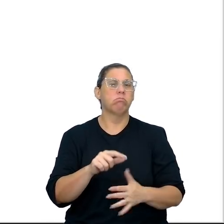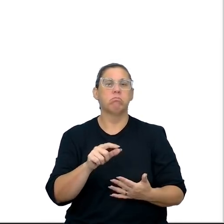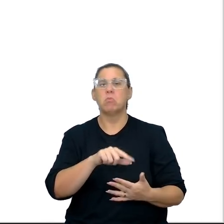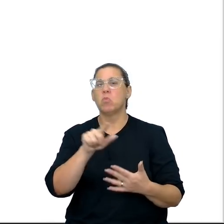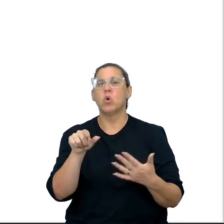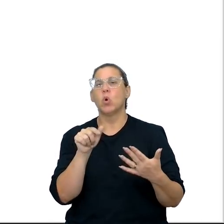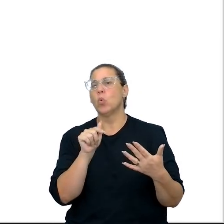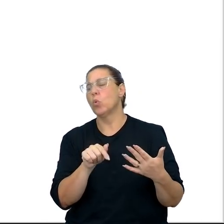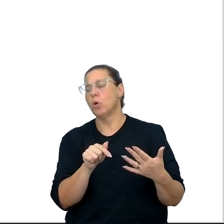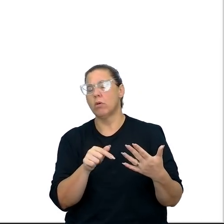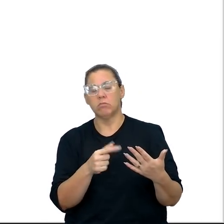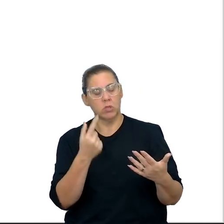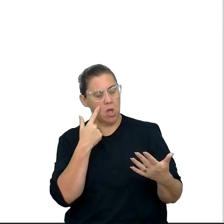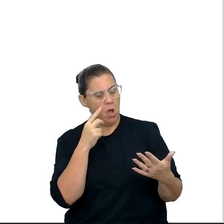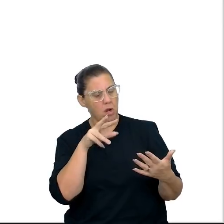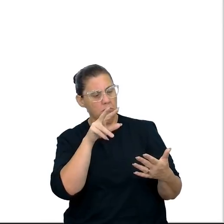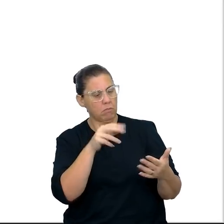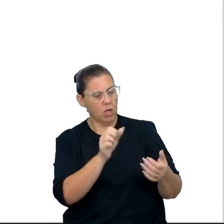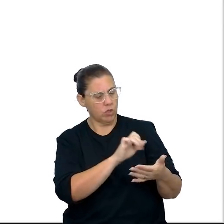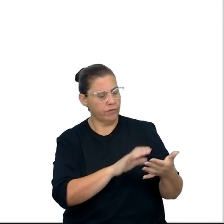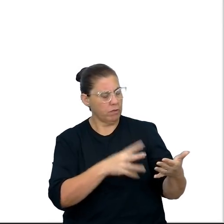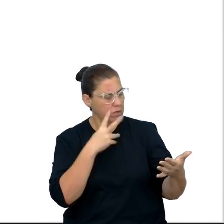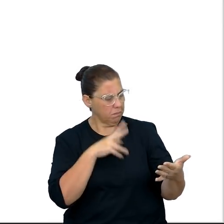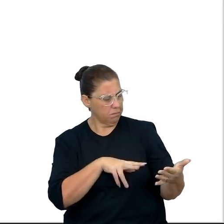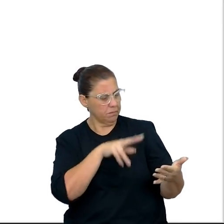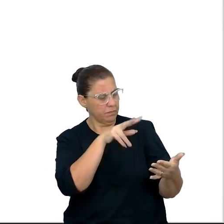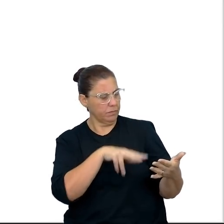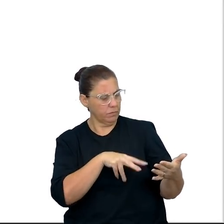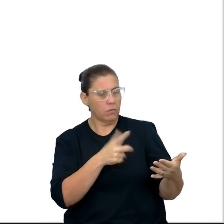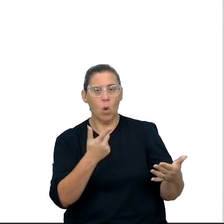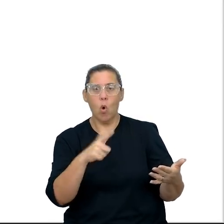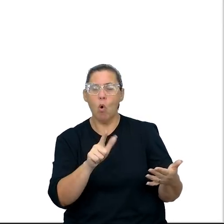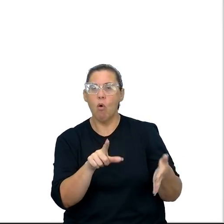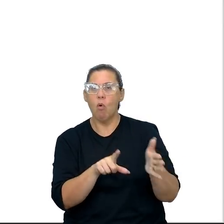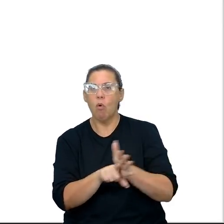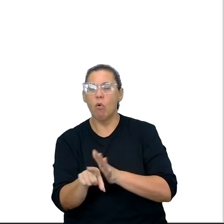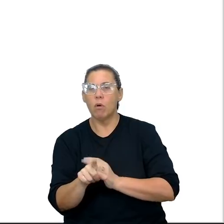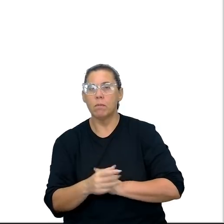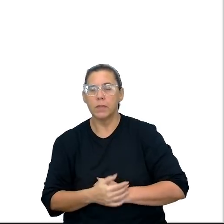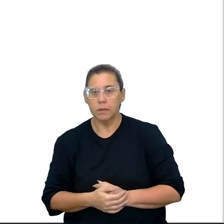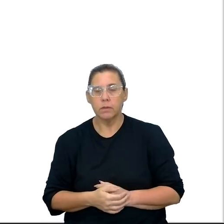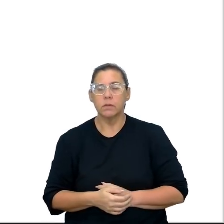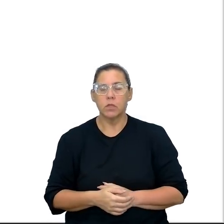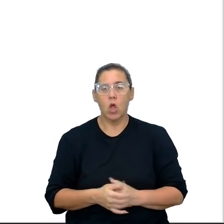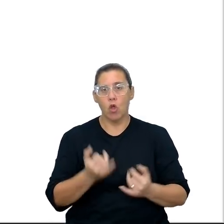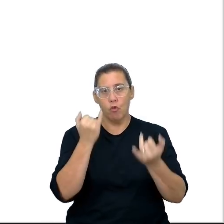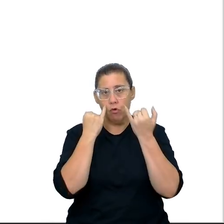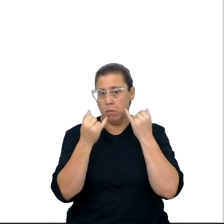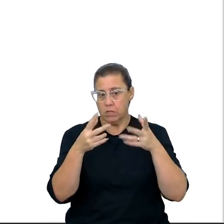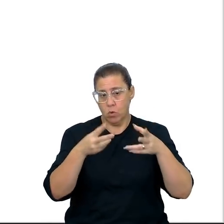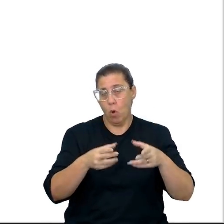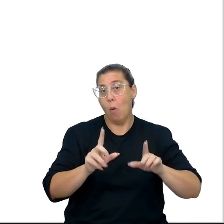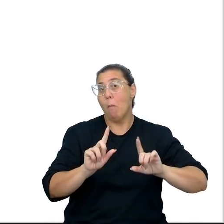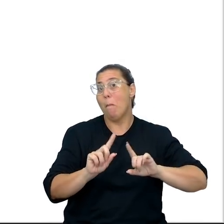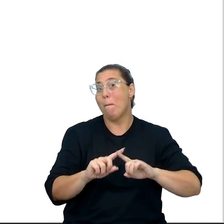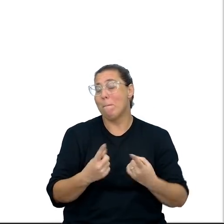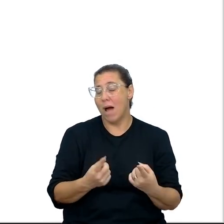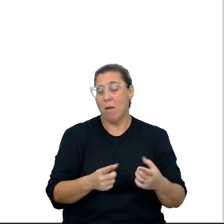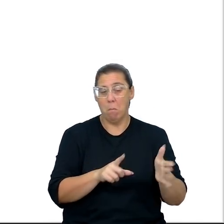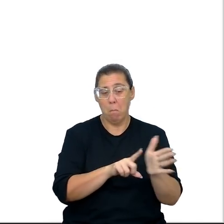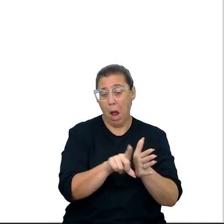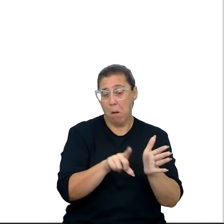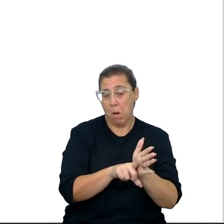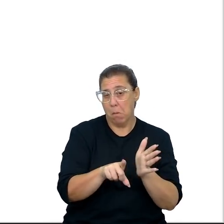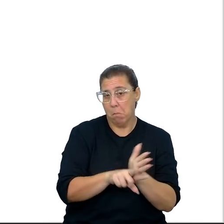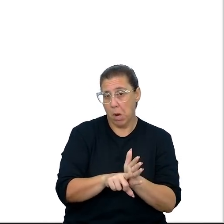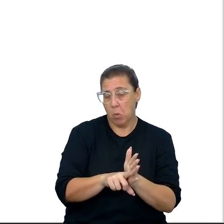para a atividade, né, e você faz outras perguntas com os mesmos dados que você tem, só que mudando o lugar